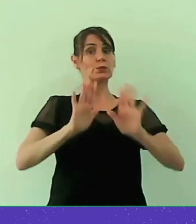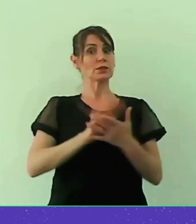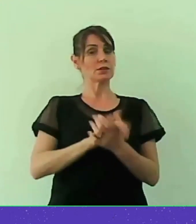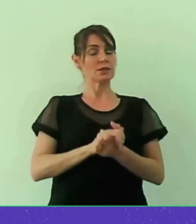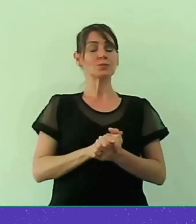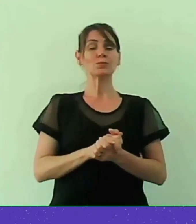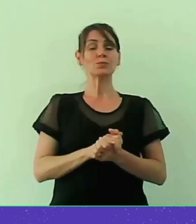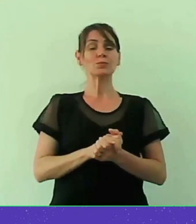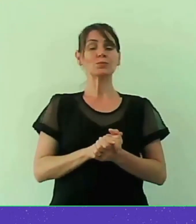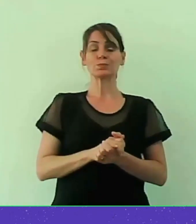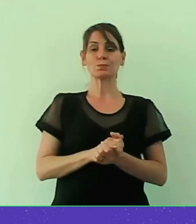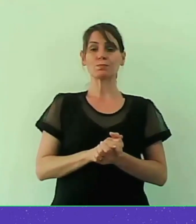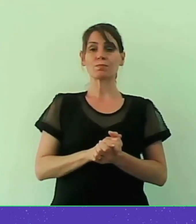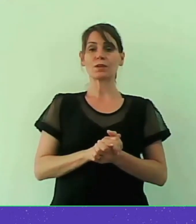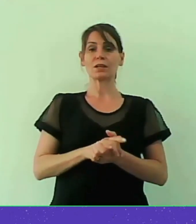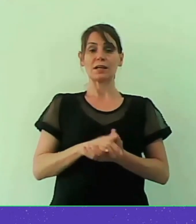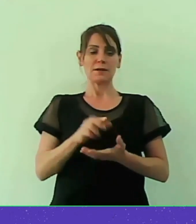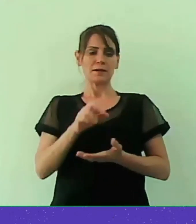formar uma nova religião.